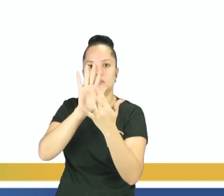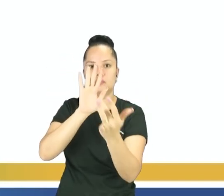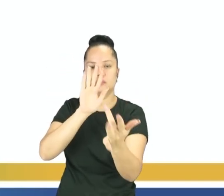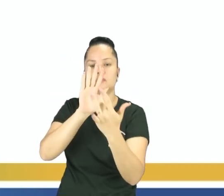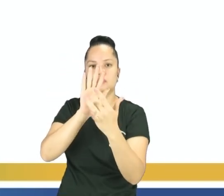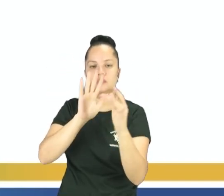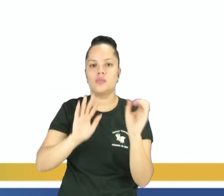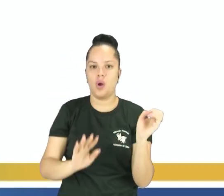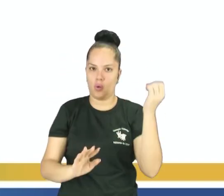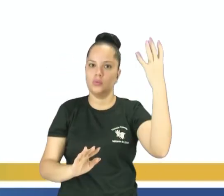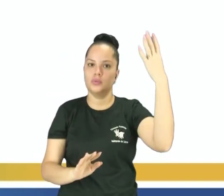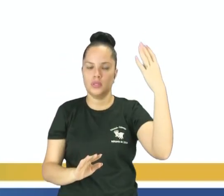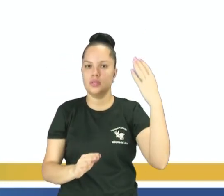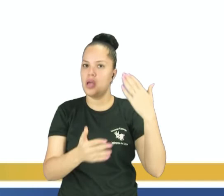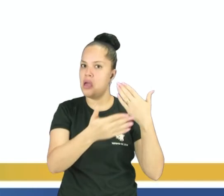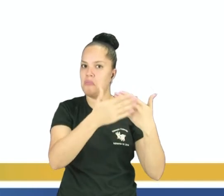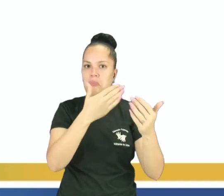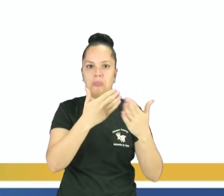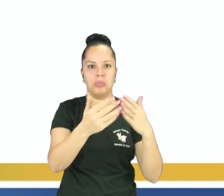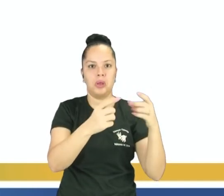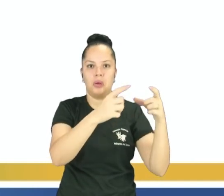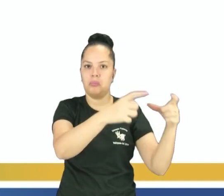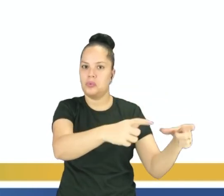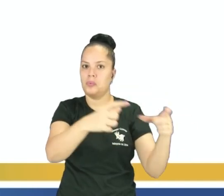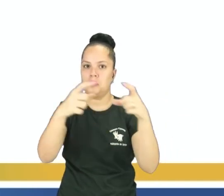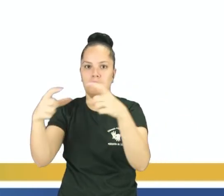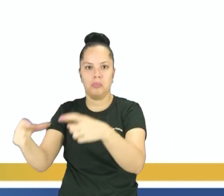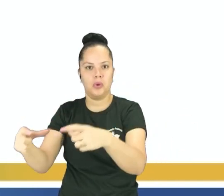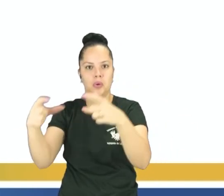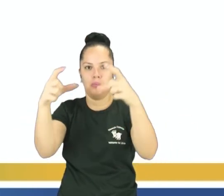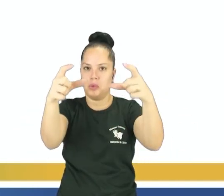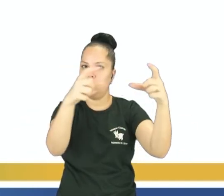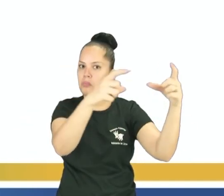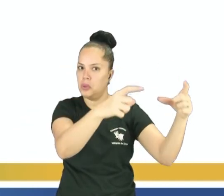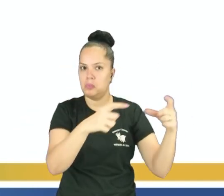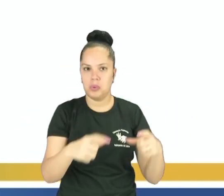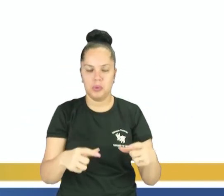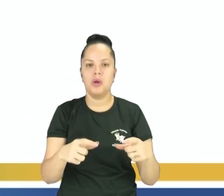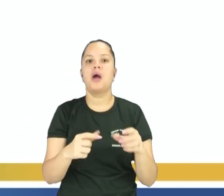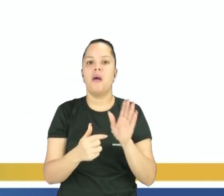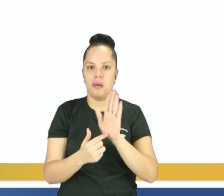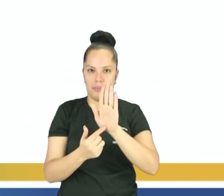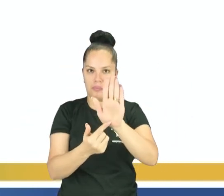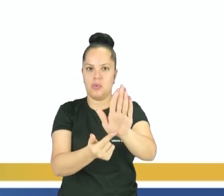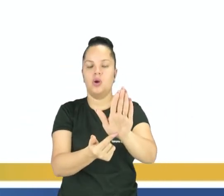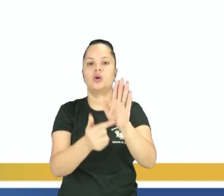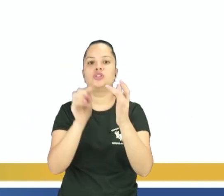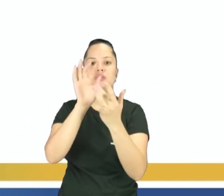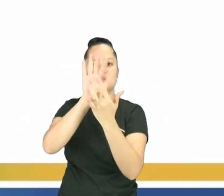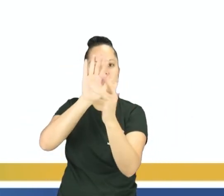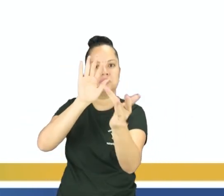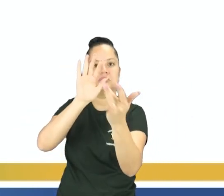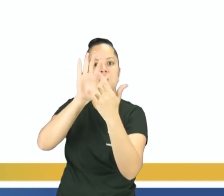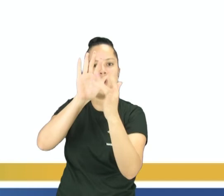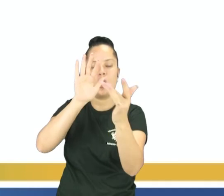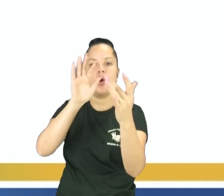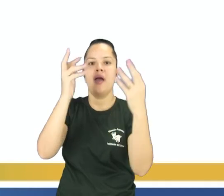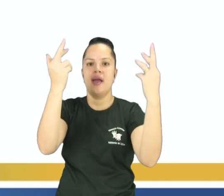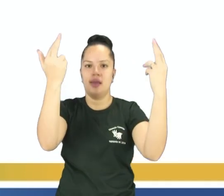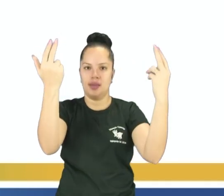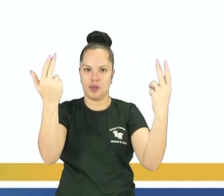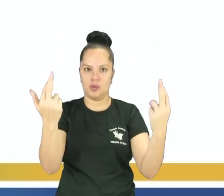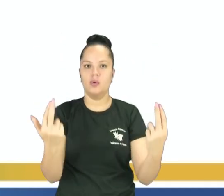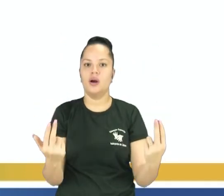reflexão. Qualquer ponto de um lado, ele tem o seu ponto simétrico em relação a esse eixo no outro lado. Então aí nós temos